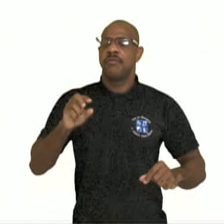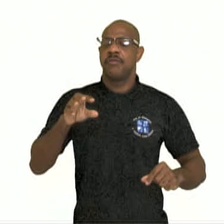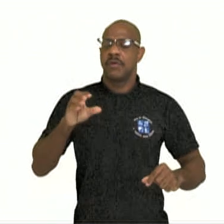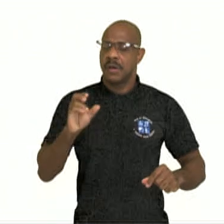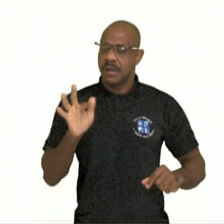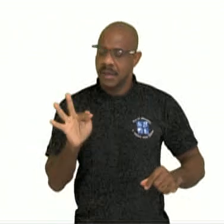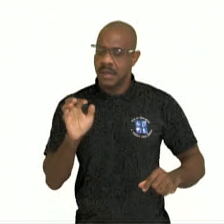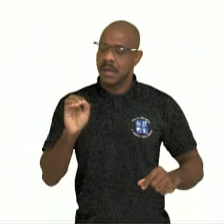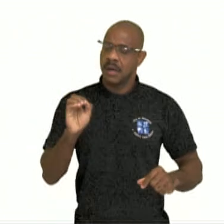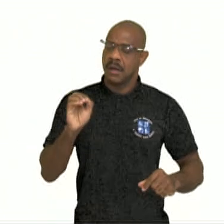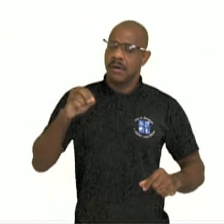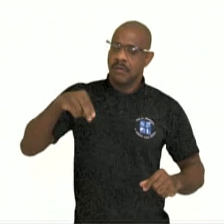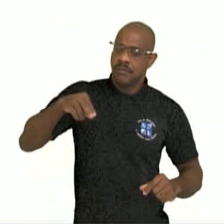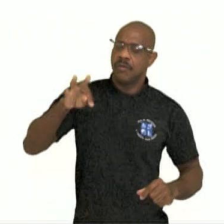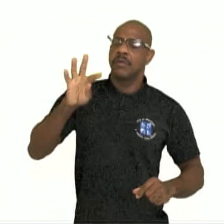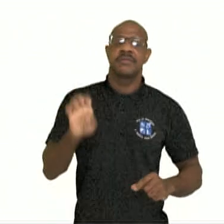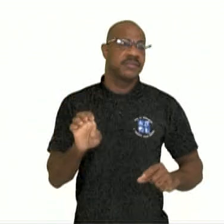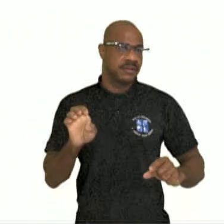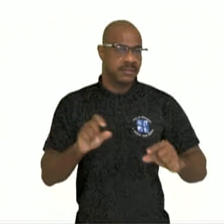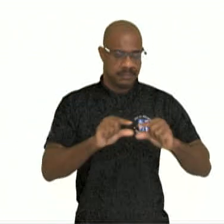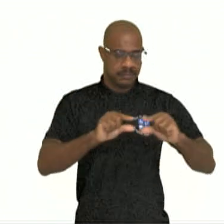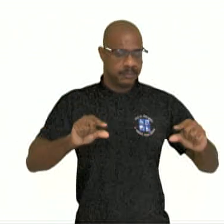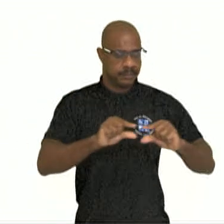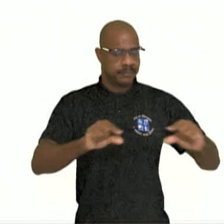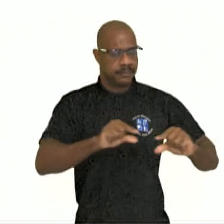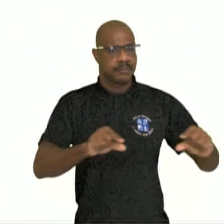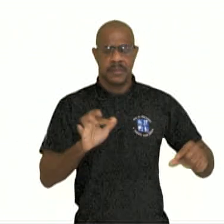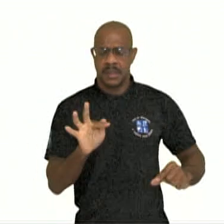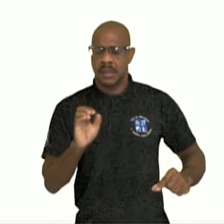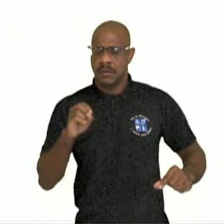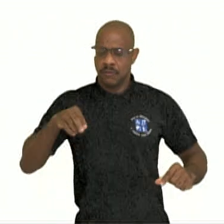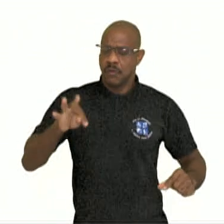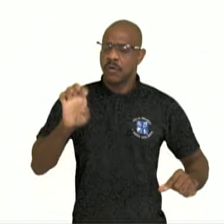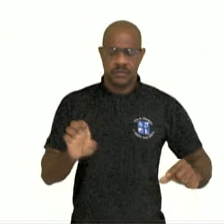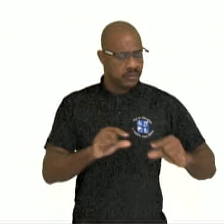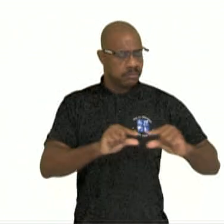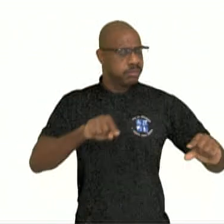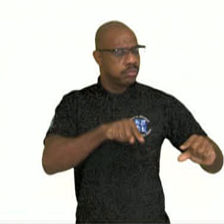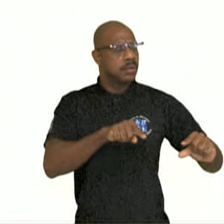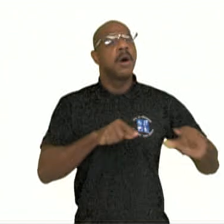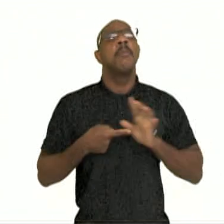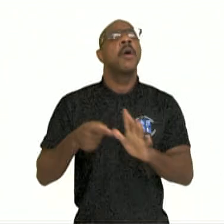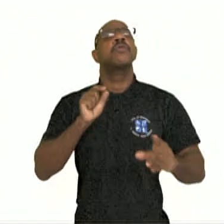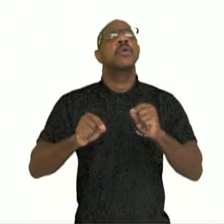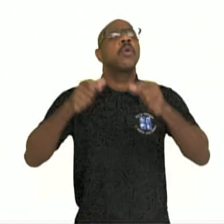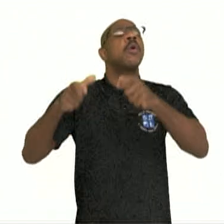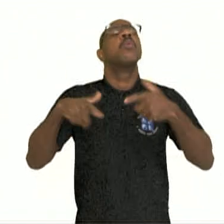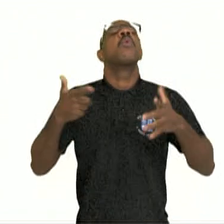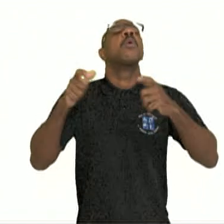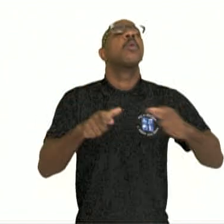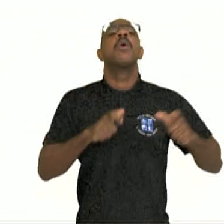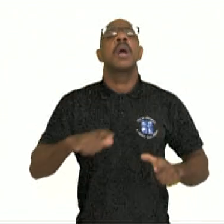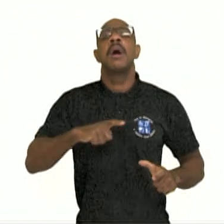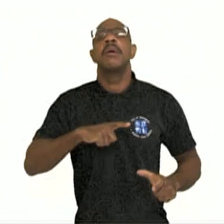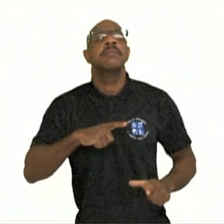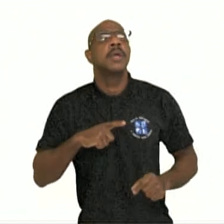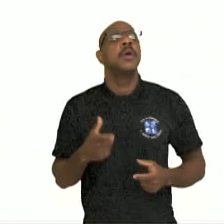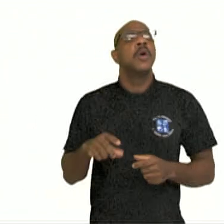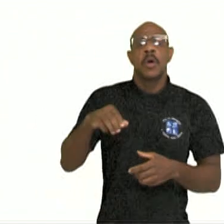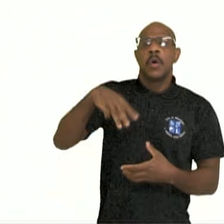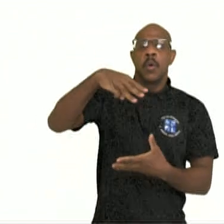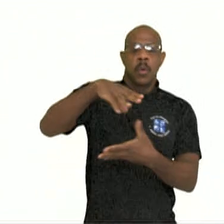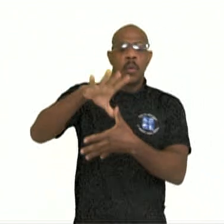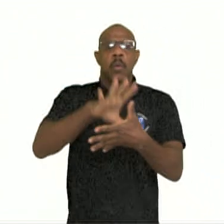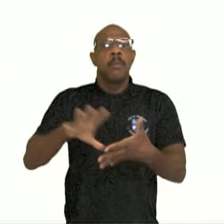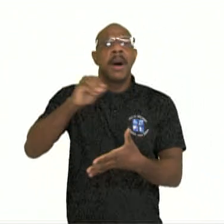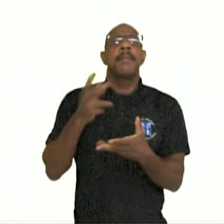deste mapa que aparece do lado esquerdo da sua tela. O que é a fonte? Ela mostra para a gente qual o local da onde este mapa foi